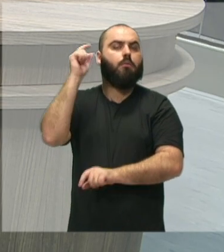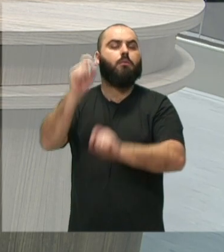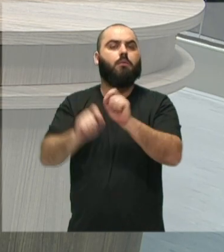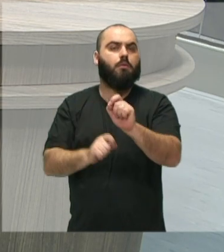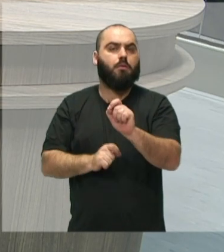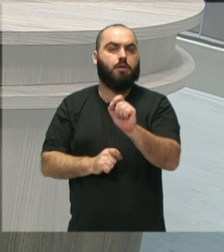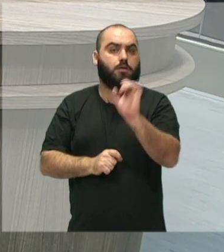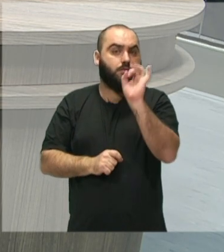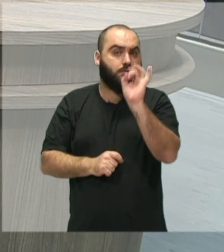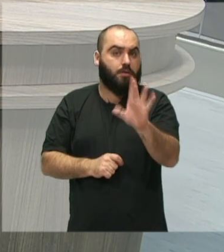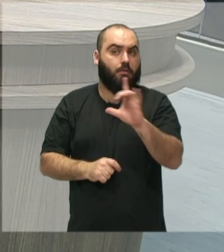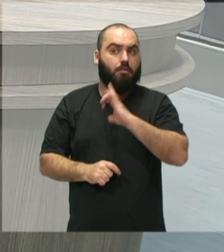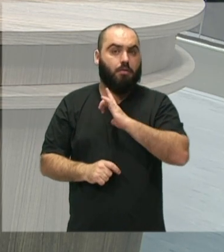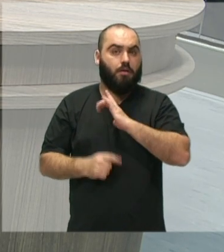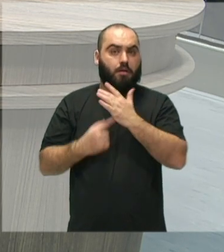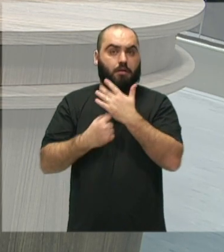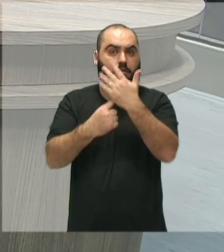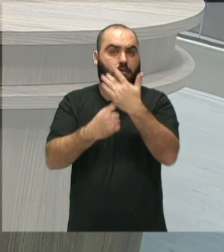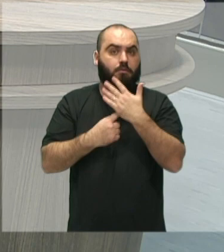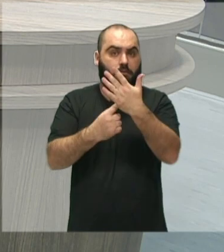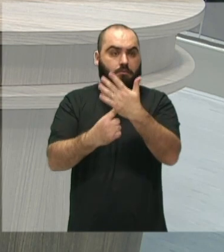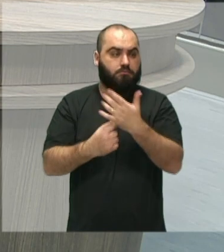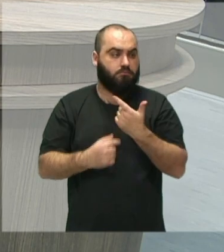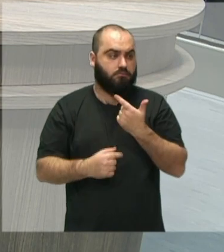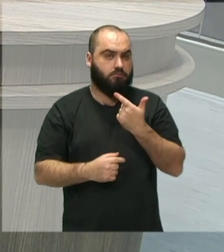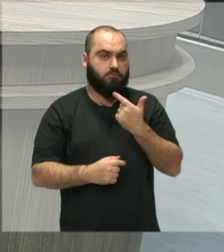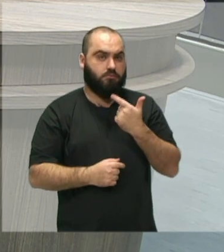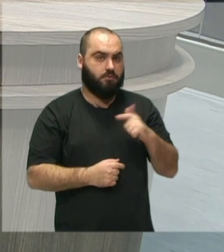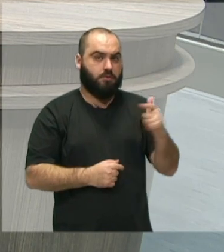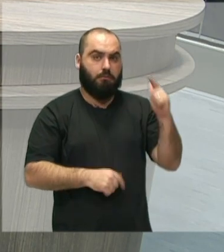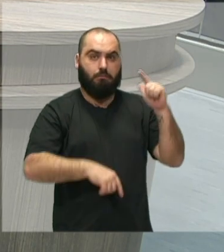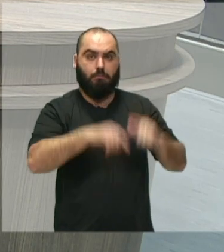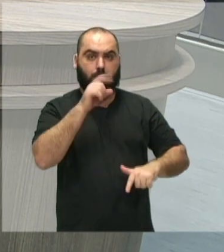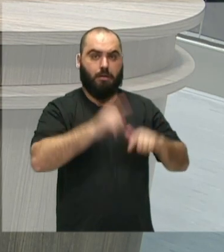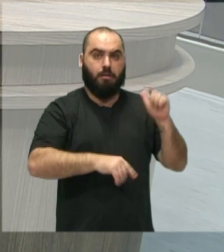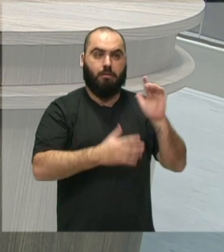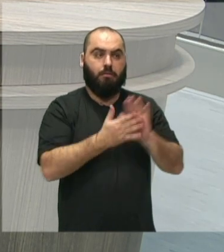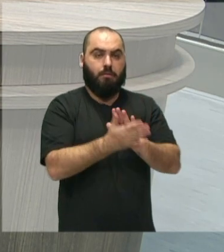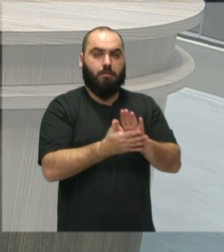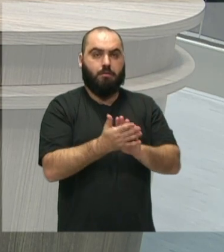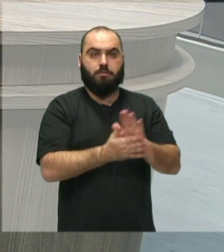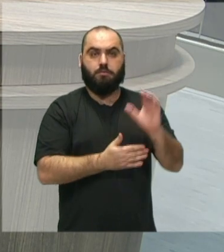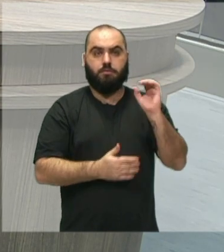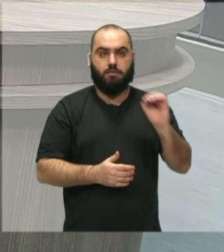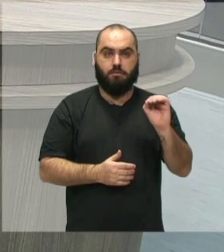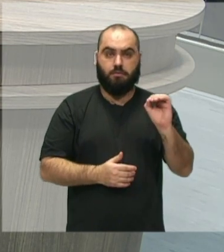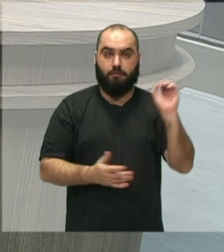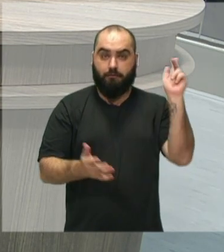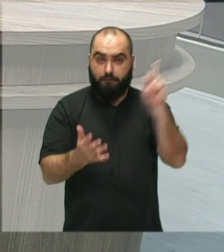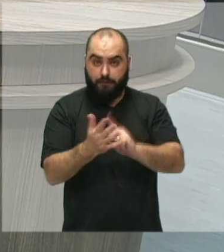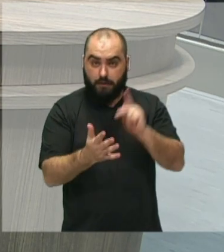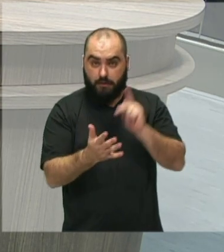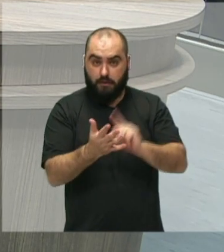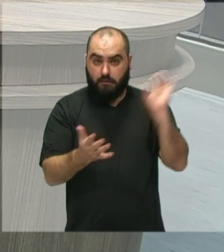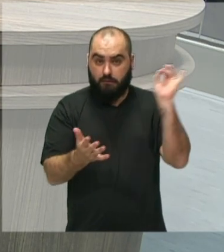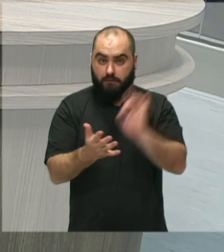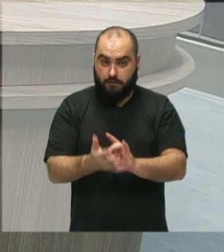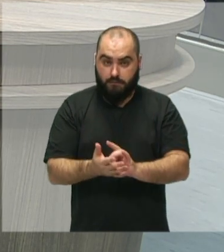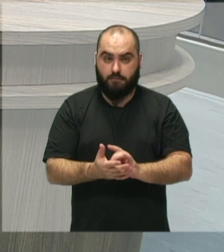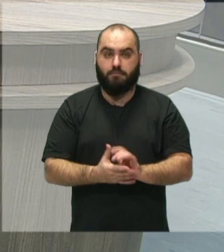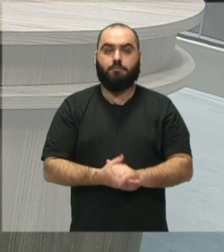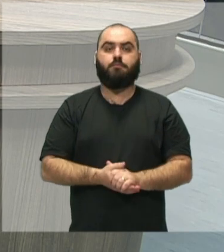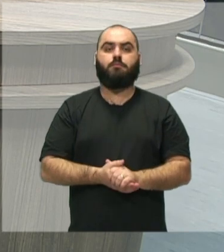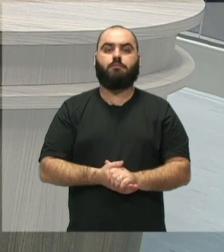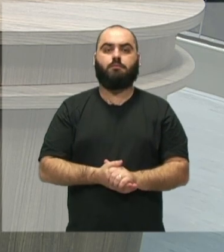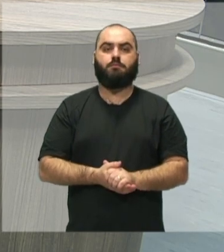tem a parte tecnológica, você não tem o material, né? A parte real, digamos assim, não só a virtual,